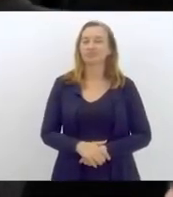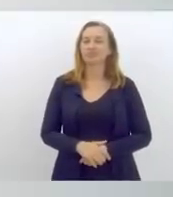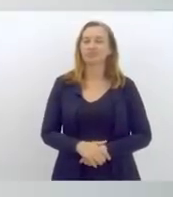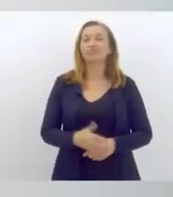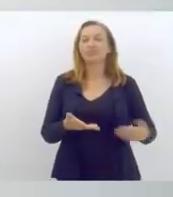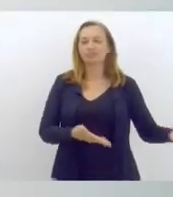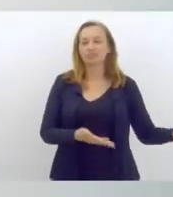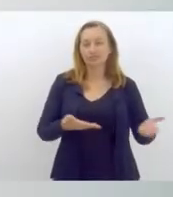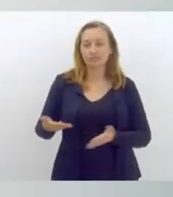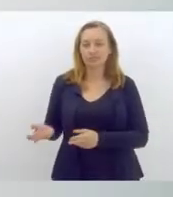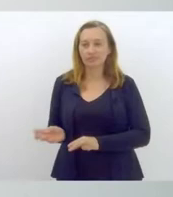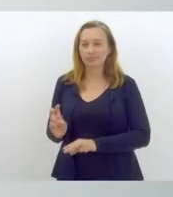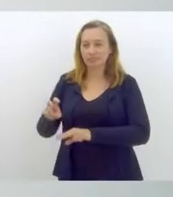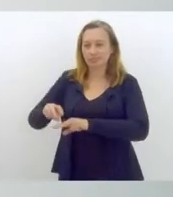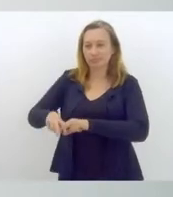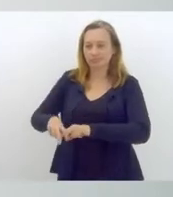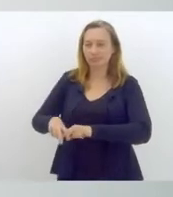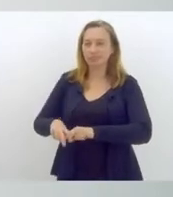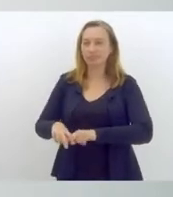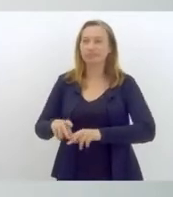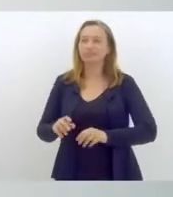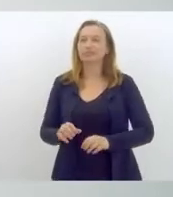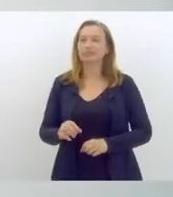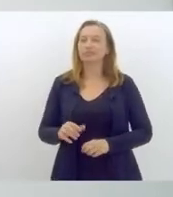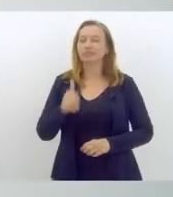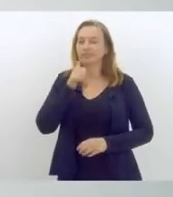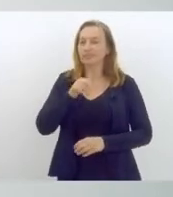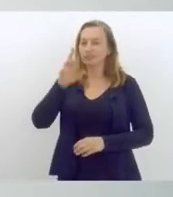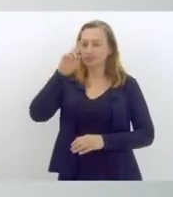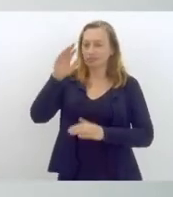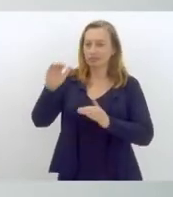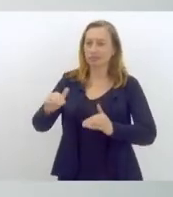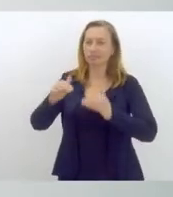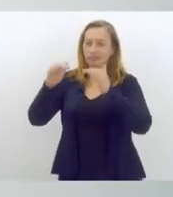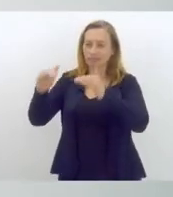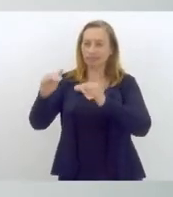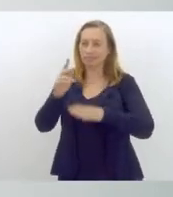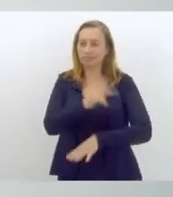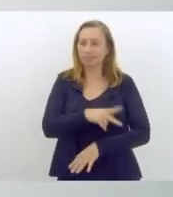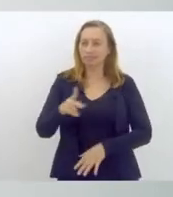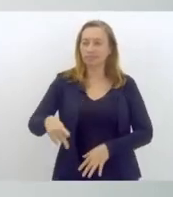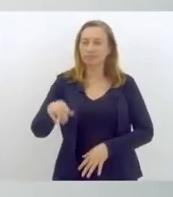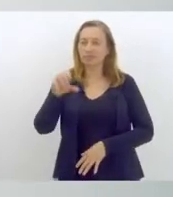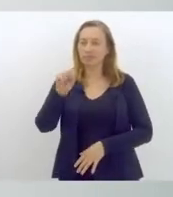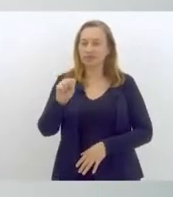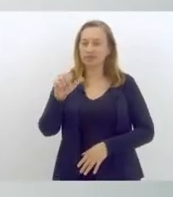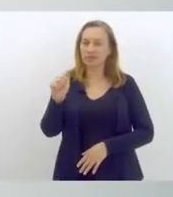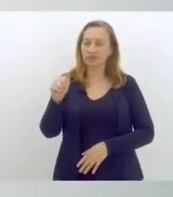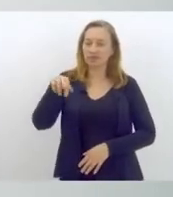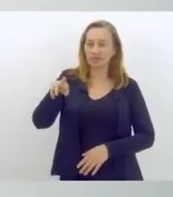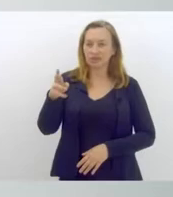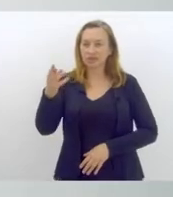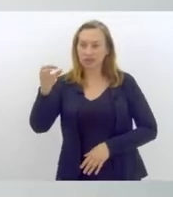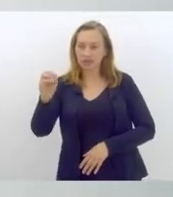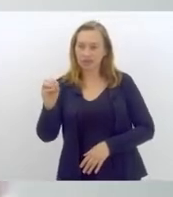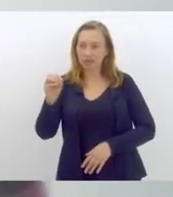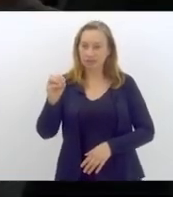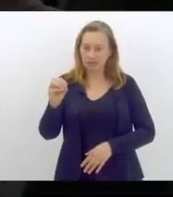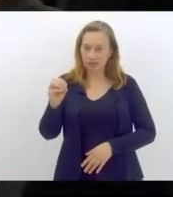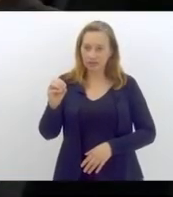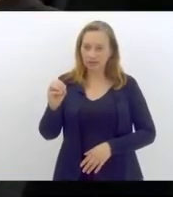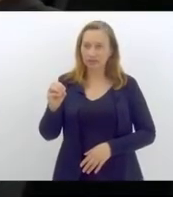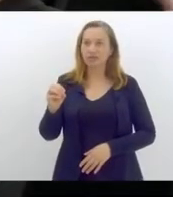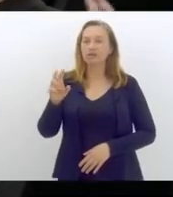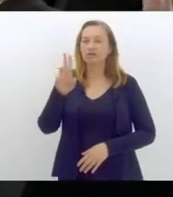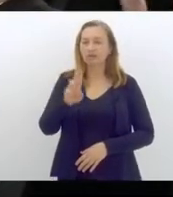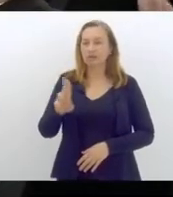convido para compor a mesa e excelentíssima Senhora professora Sandra Batista sexóloga Professor universitária